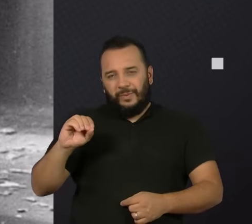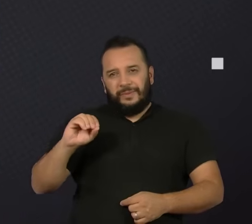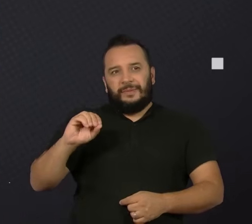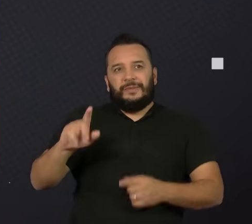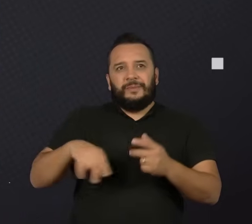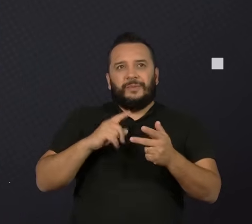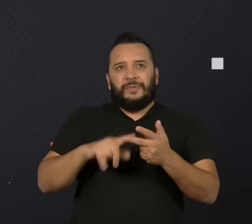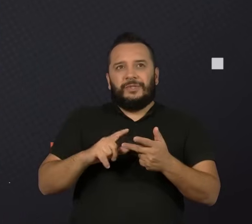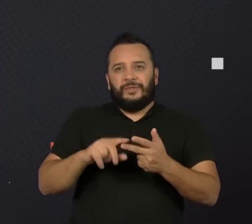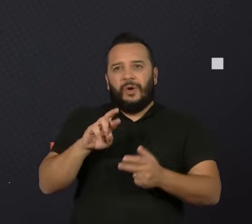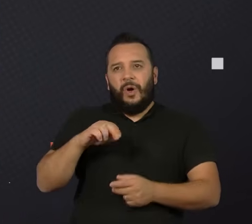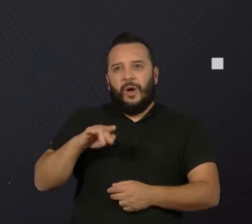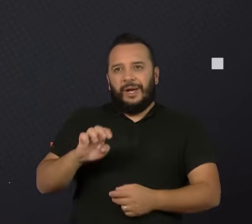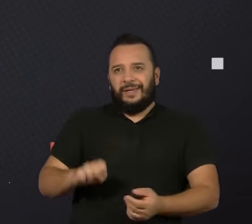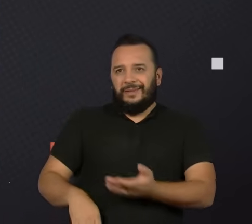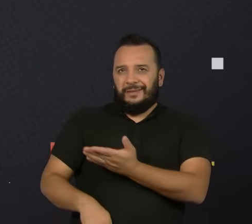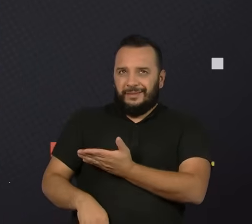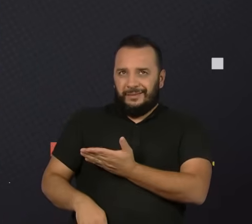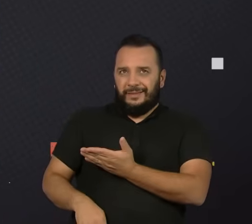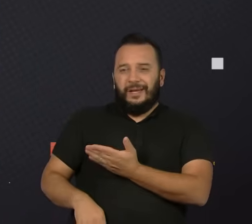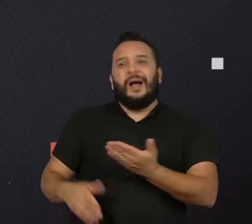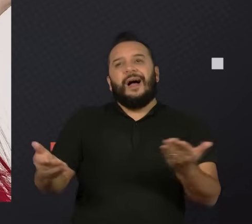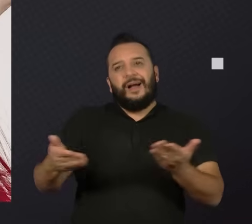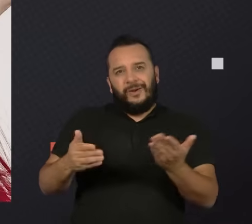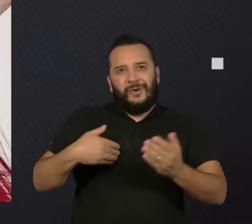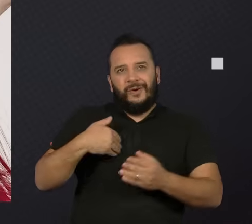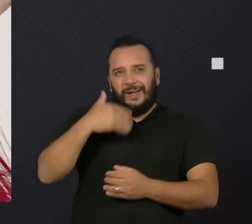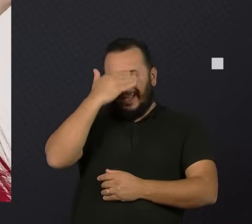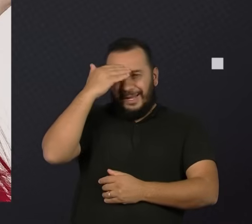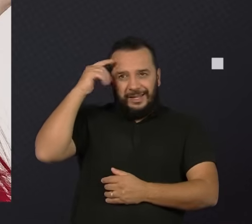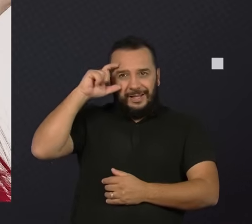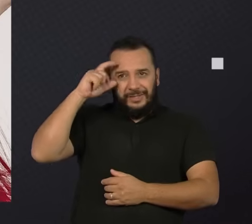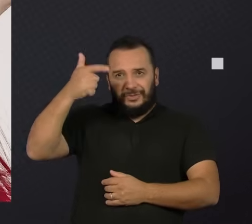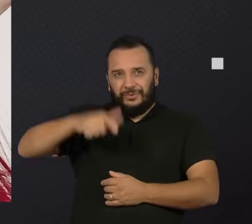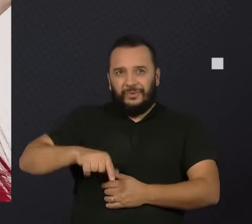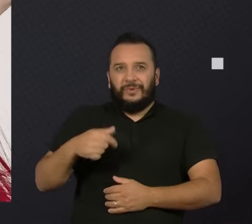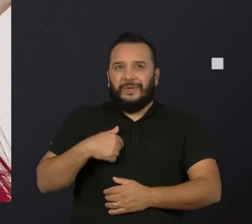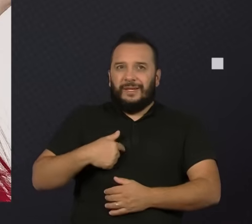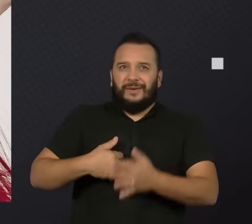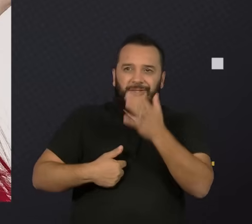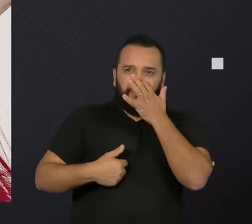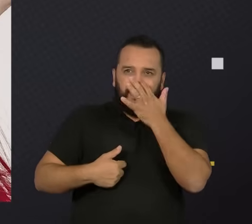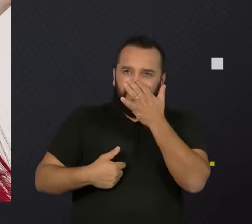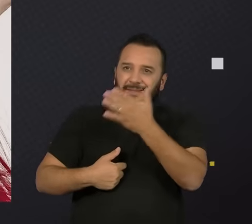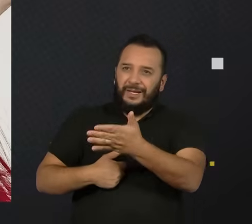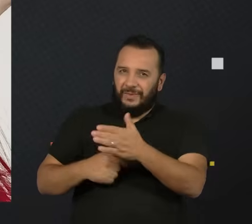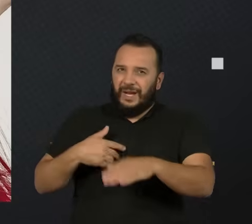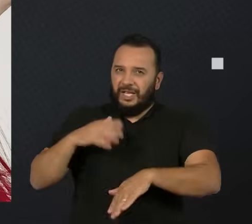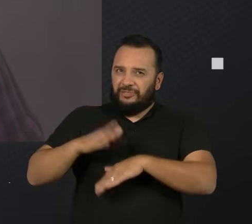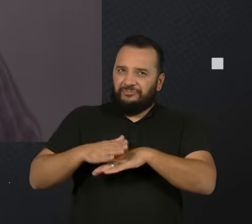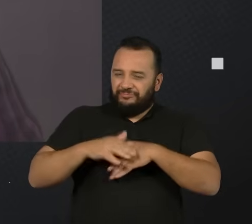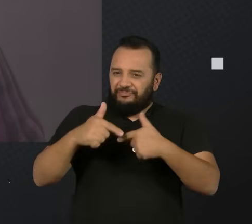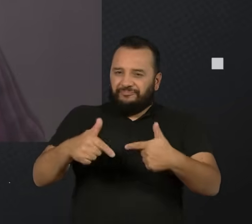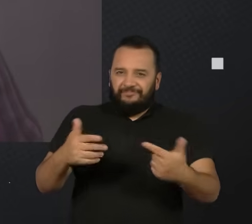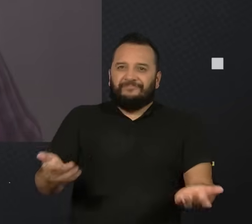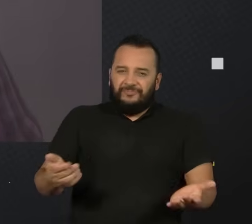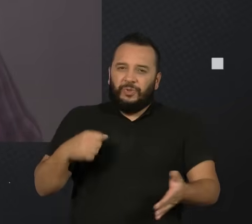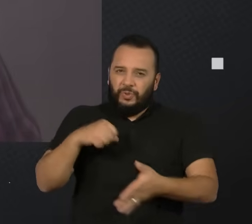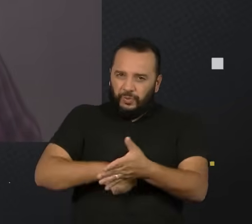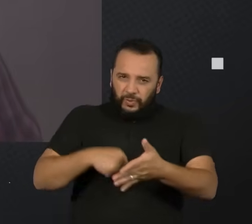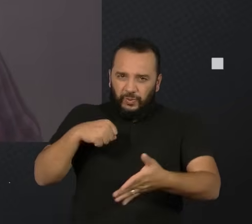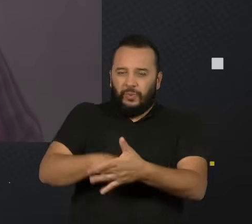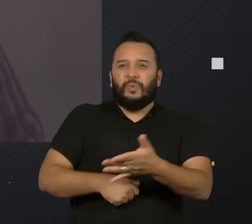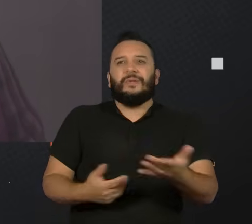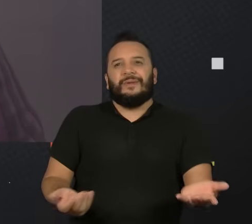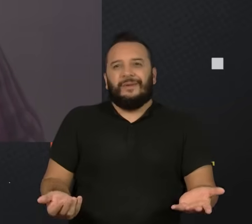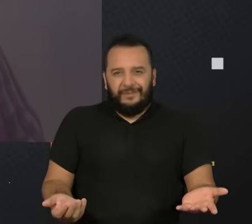depois Roque Santeiro e agora Rita Lee de novo. Eu acho que tem uma admiração da atriz que vai lá, executa, faz, vai à luta,